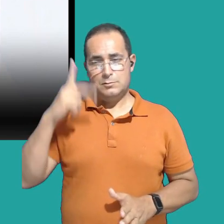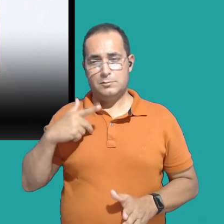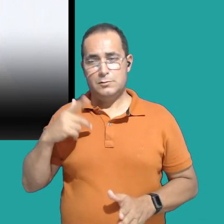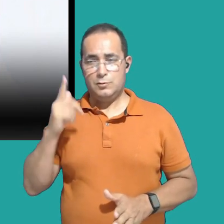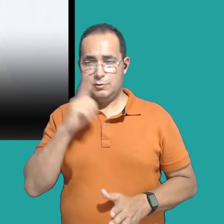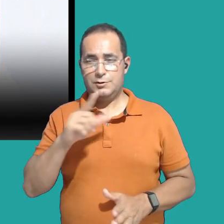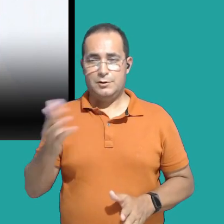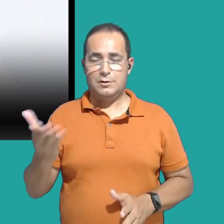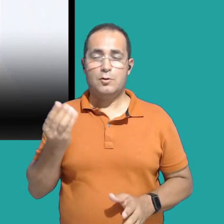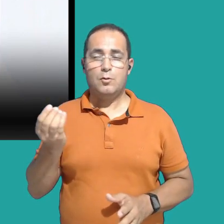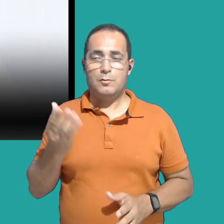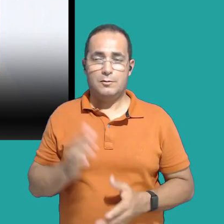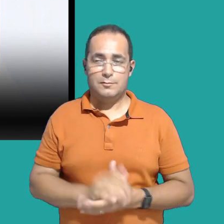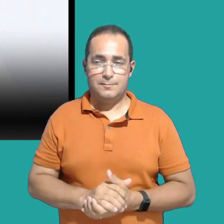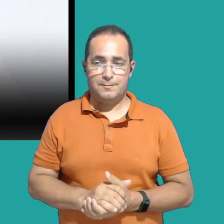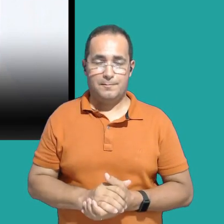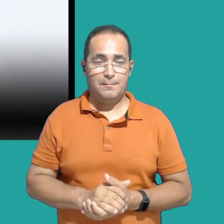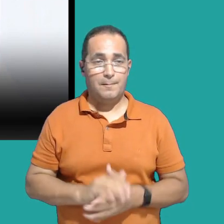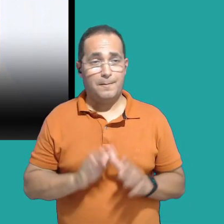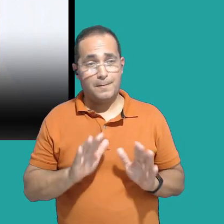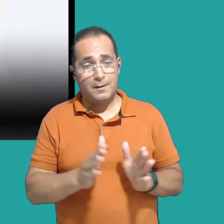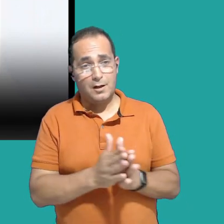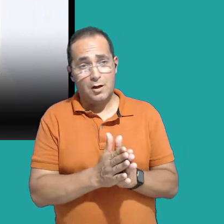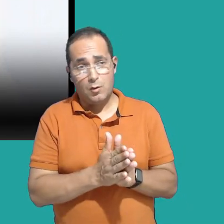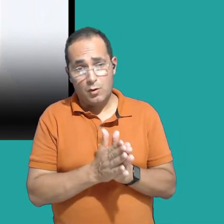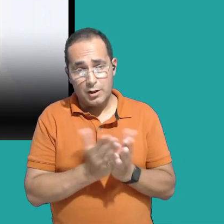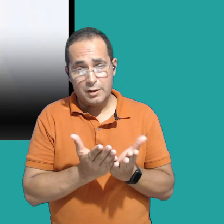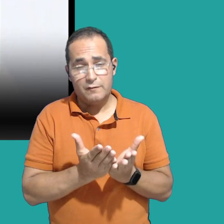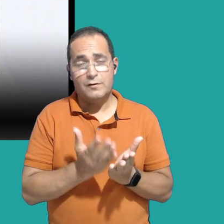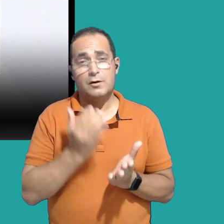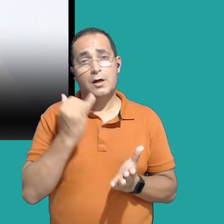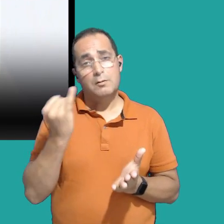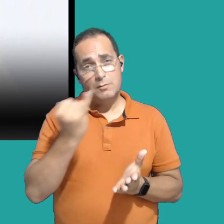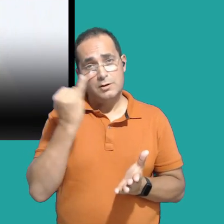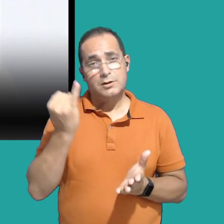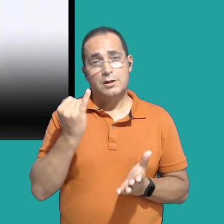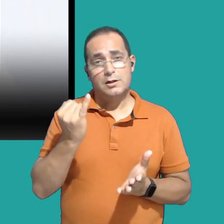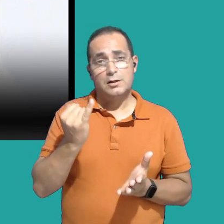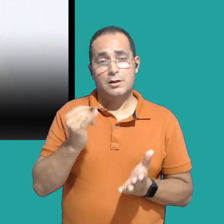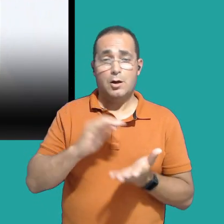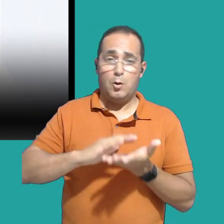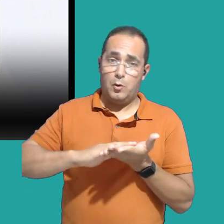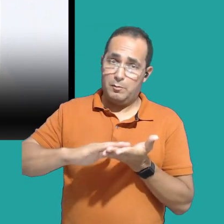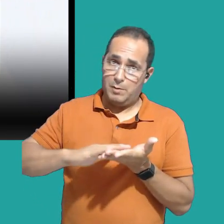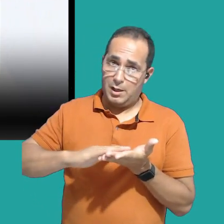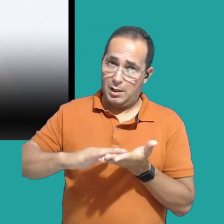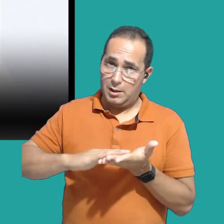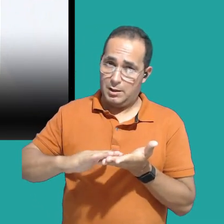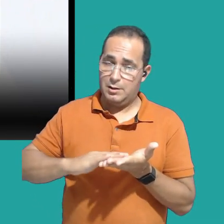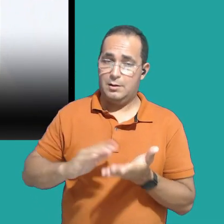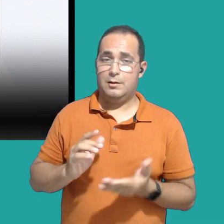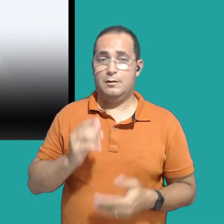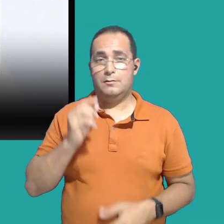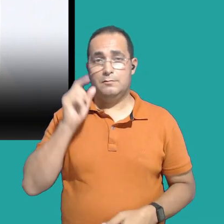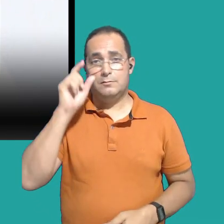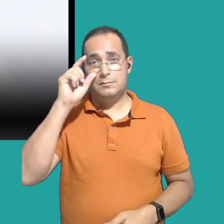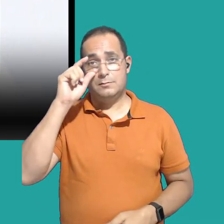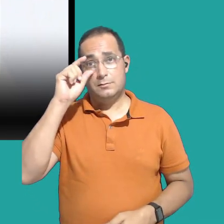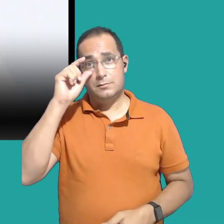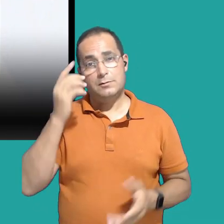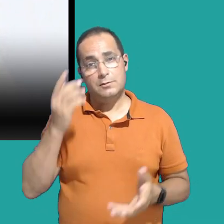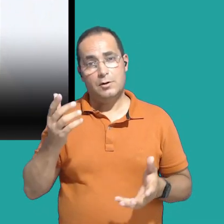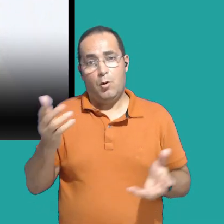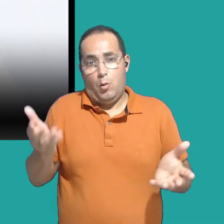você possa utilizar com mais autonomia. Ó, um livro é importante que ele seja ou em